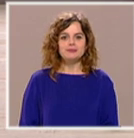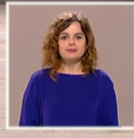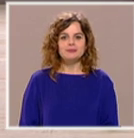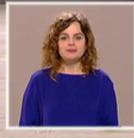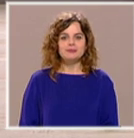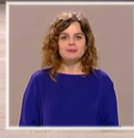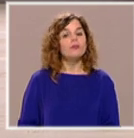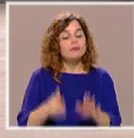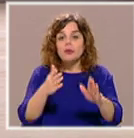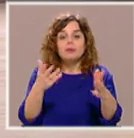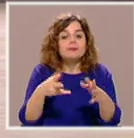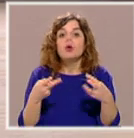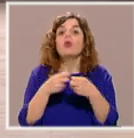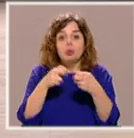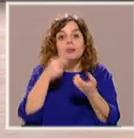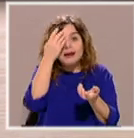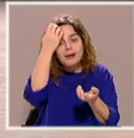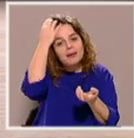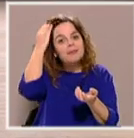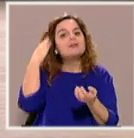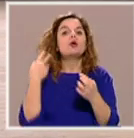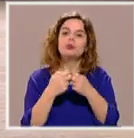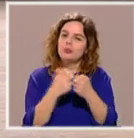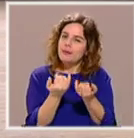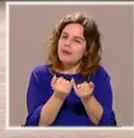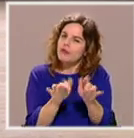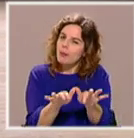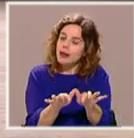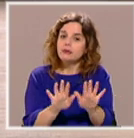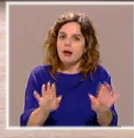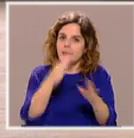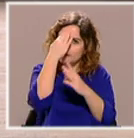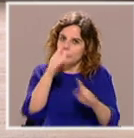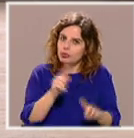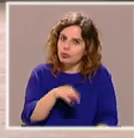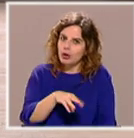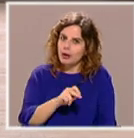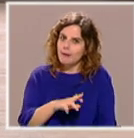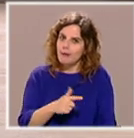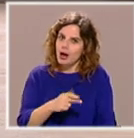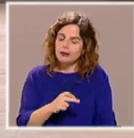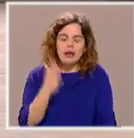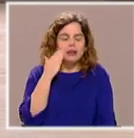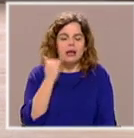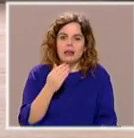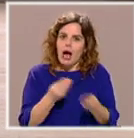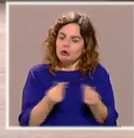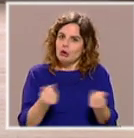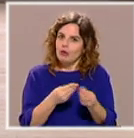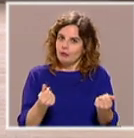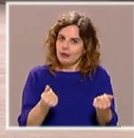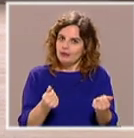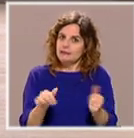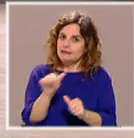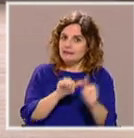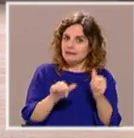Olhem, aconteceu aqui, temos aqui um problemazinho informático, mas aqui a professora Marta já está aqui a tentar resolver. Vamos pôr o vídeo desde o